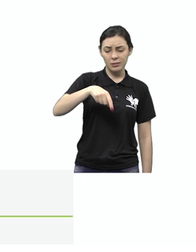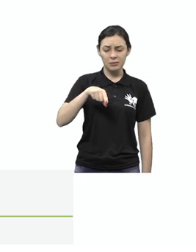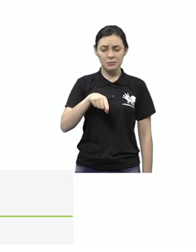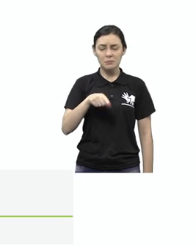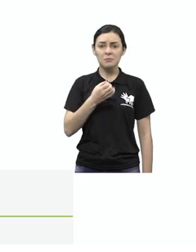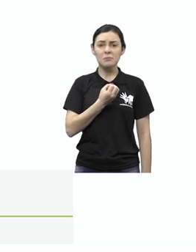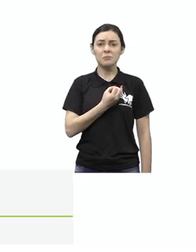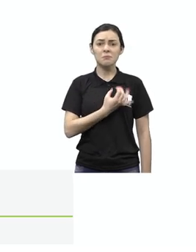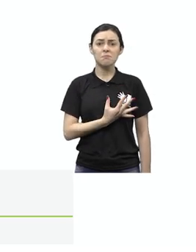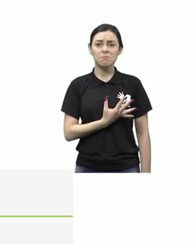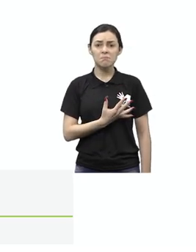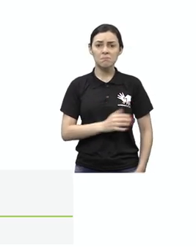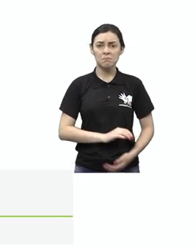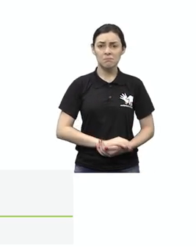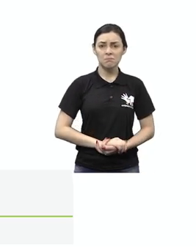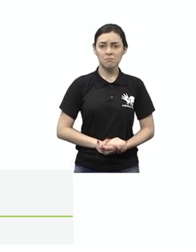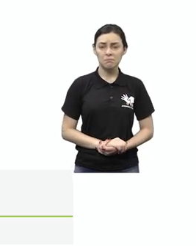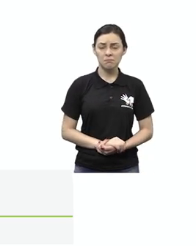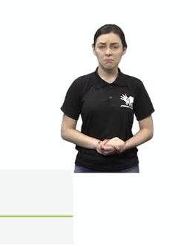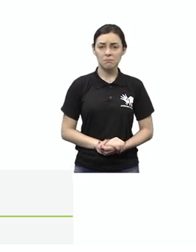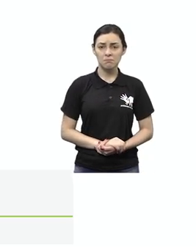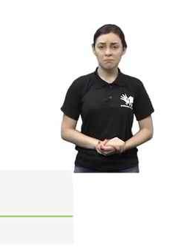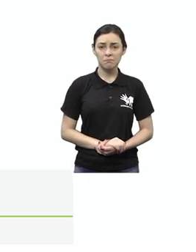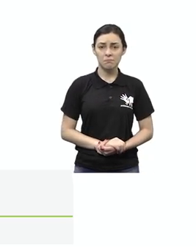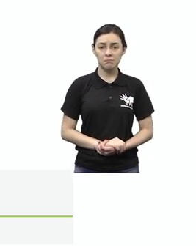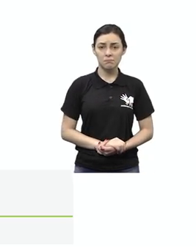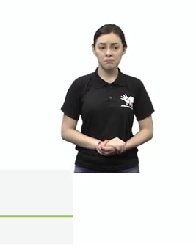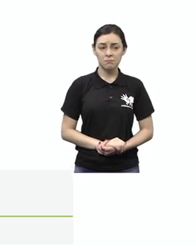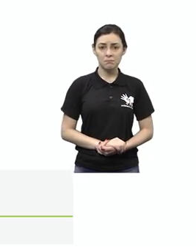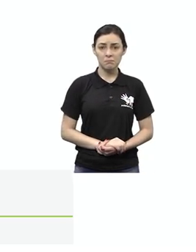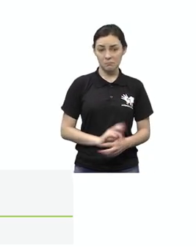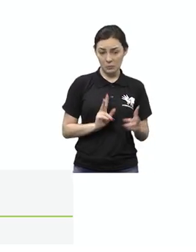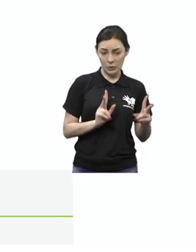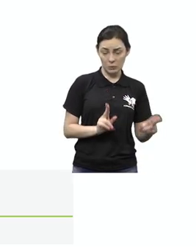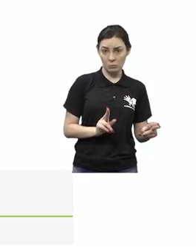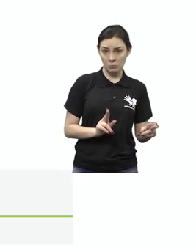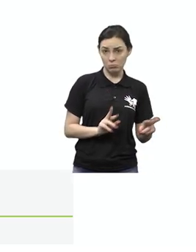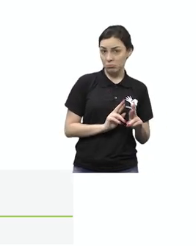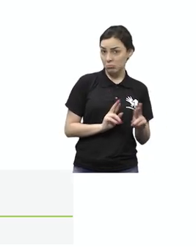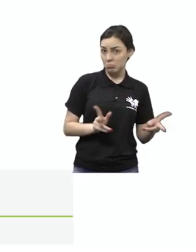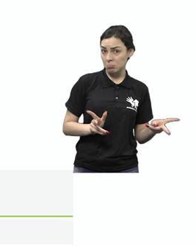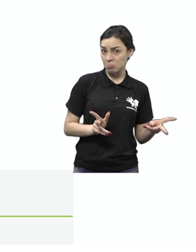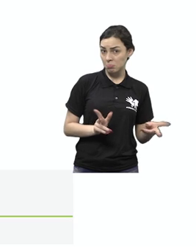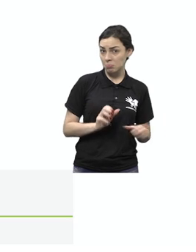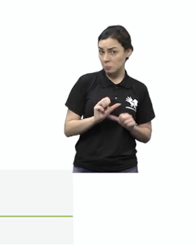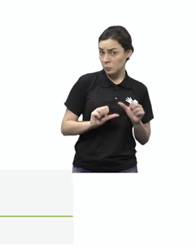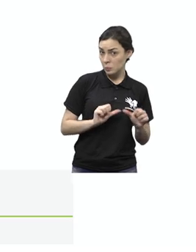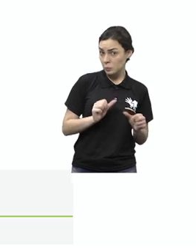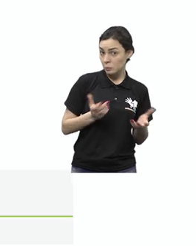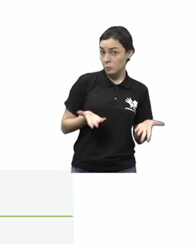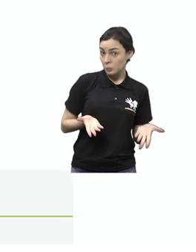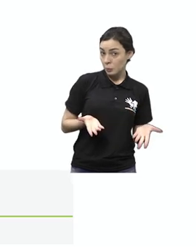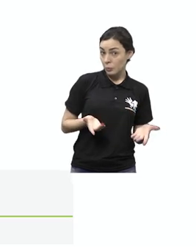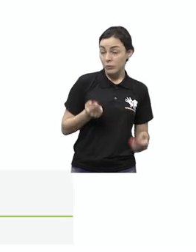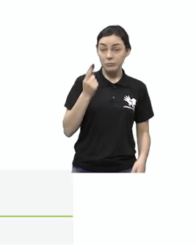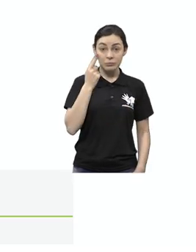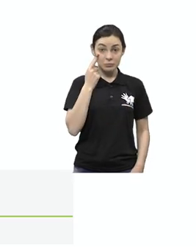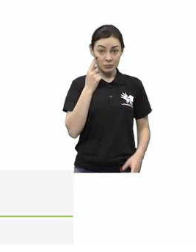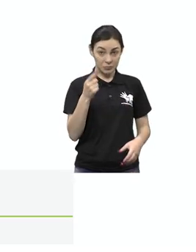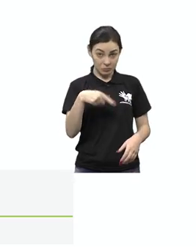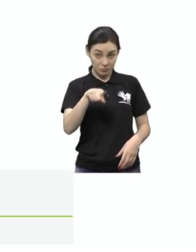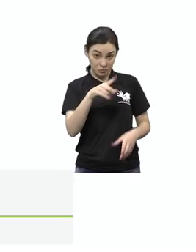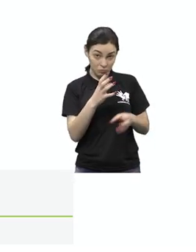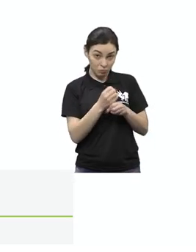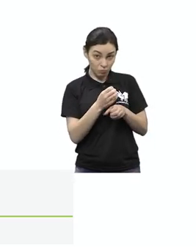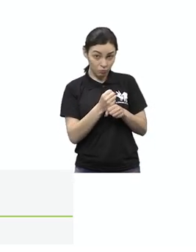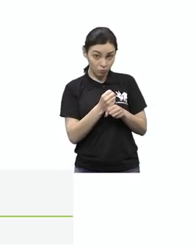E na segunda cesta, quantos ovos nós temos? As quantidades mudaram? Vamos